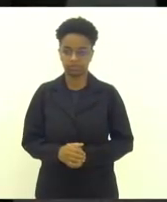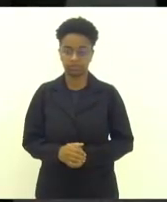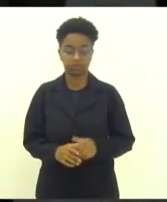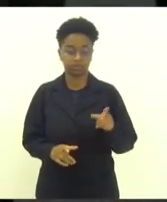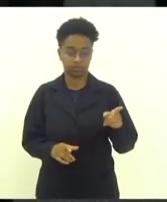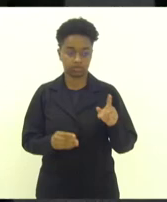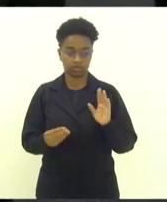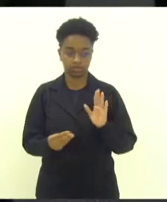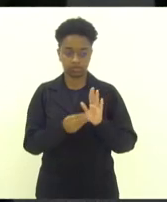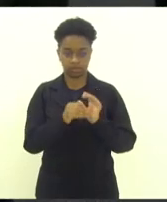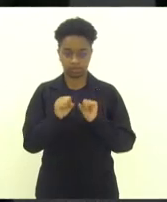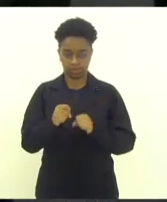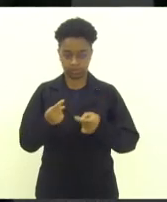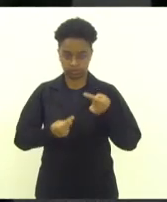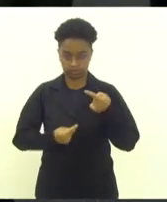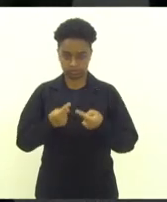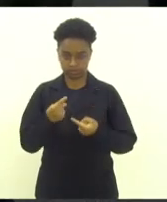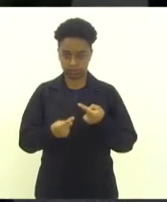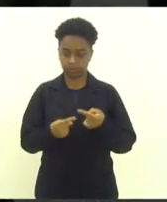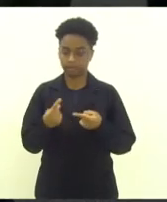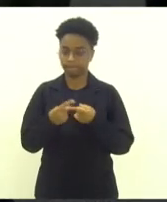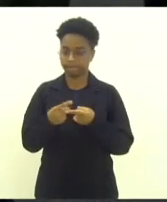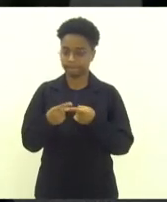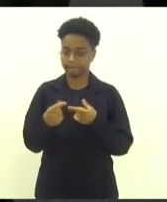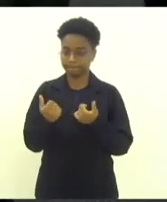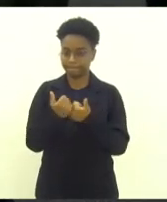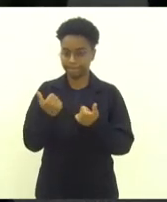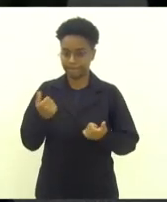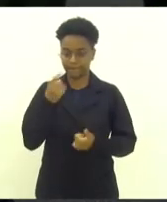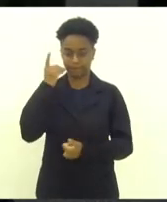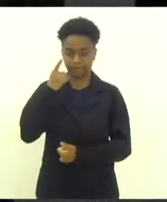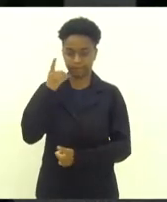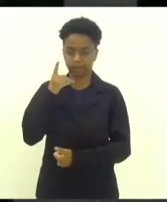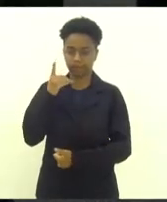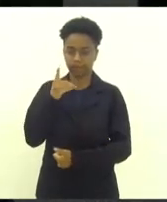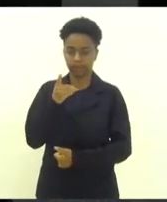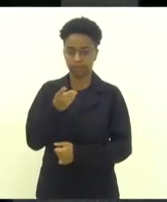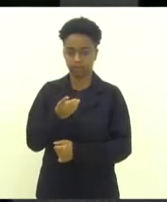Assessoria do deputado Dr deodalto